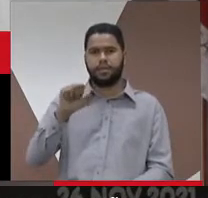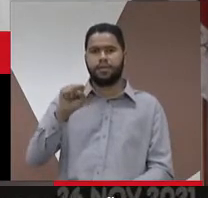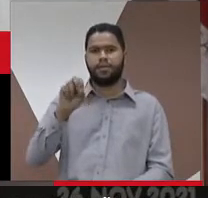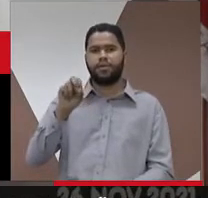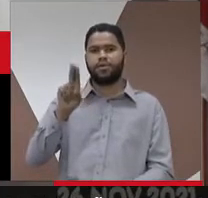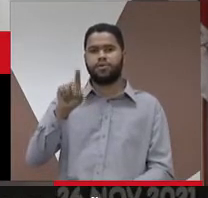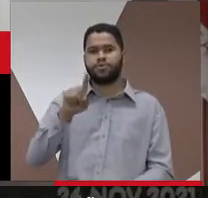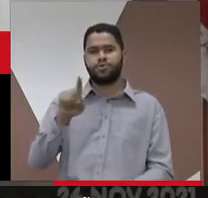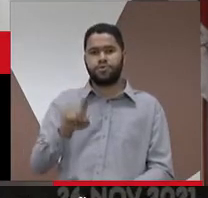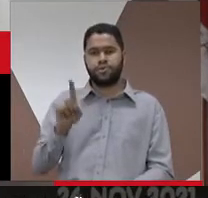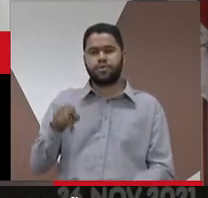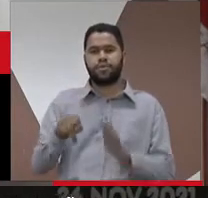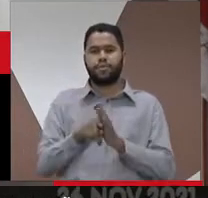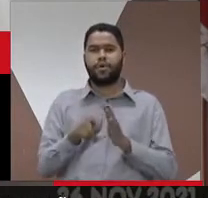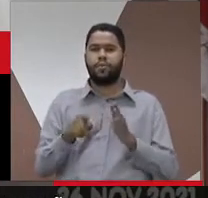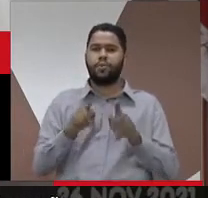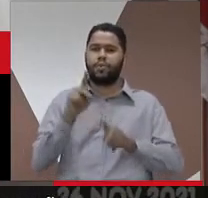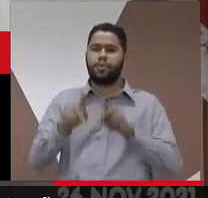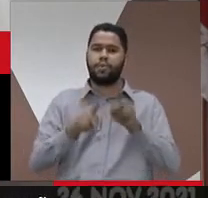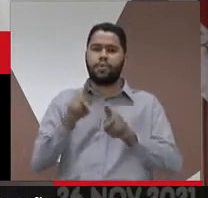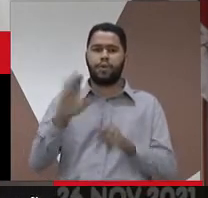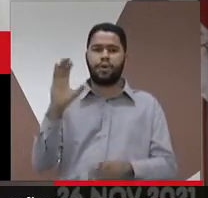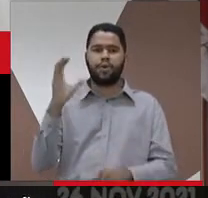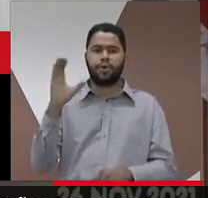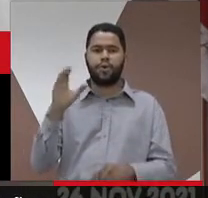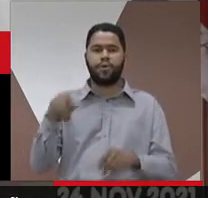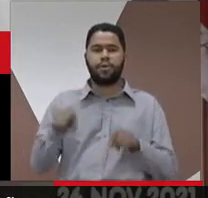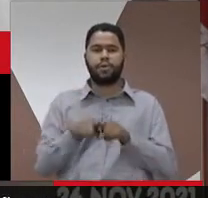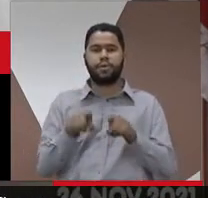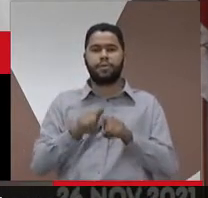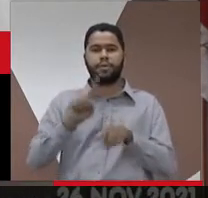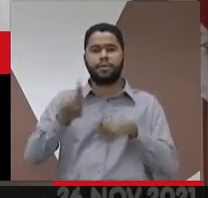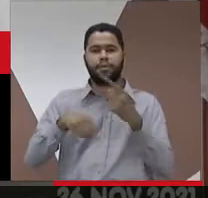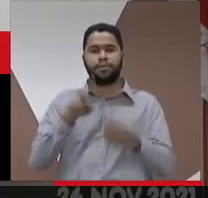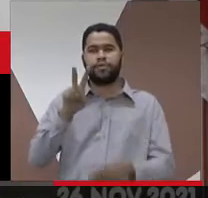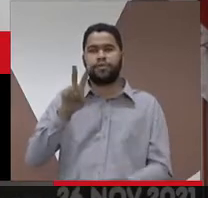de Contagem. Em seguida, o deputado Virgílio Guimarães.